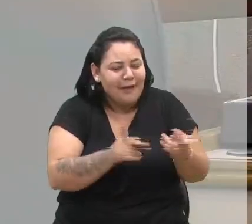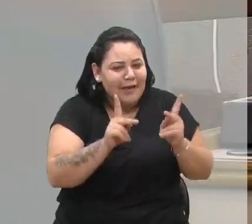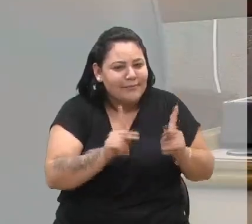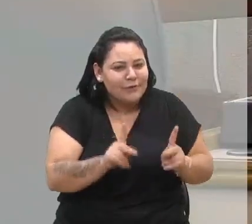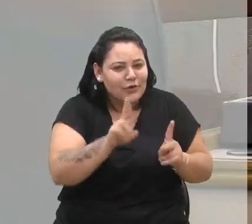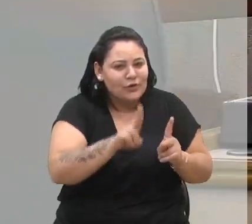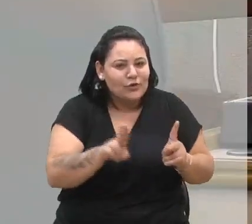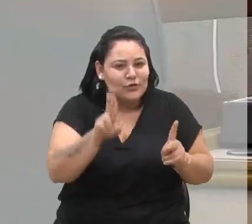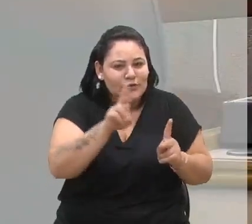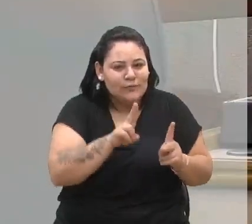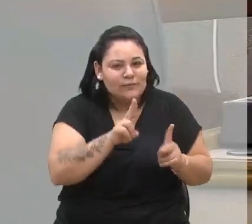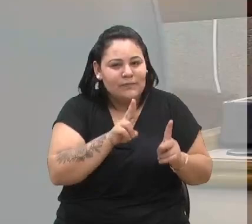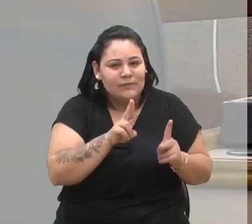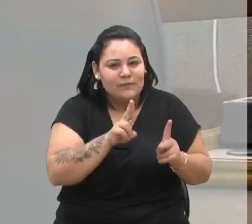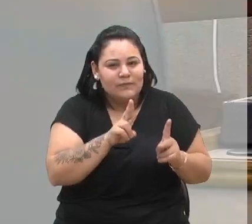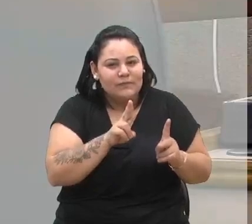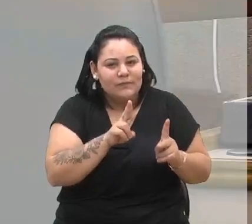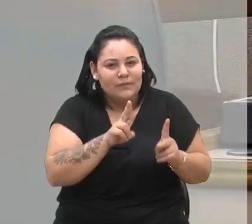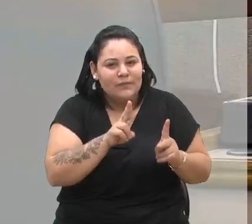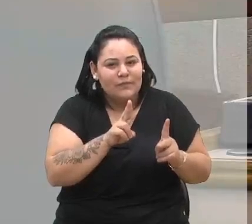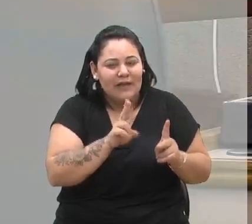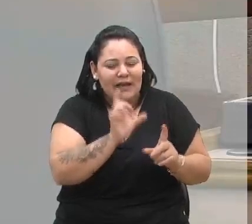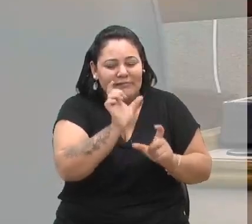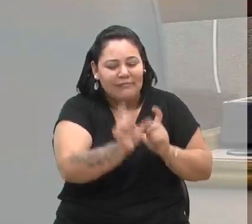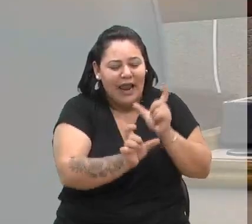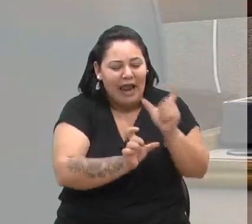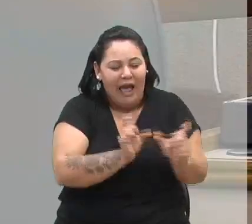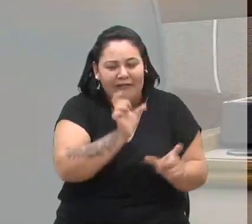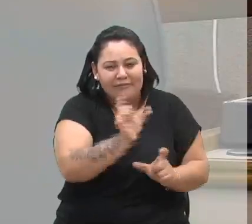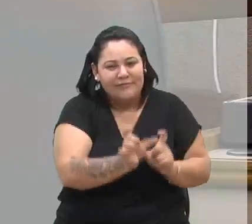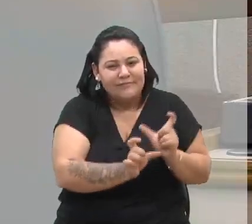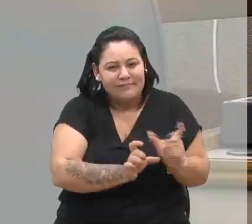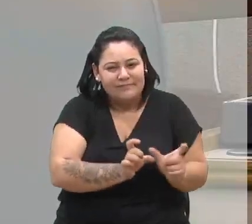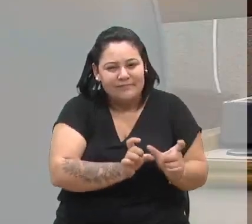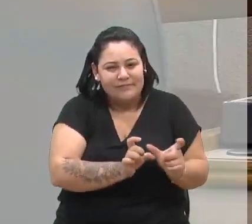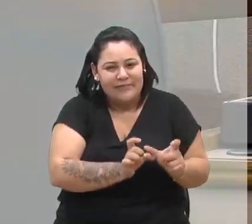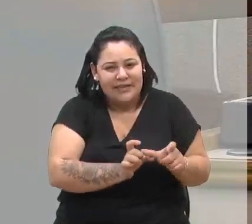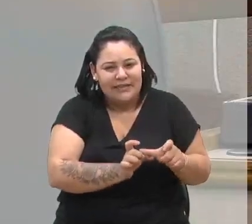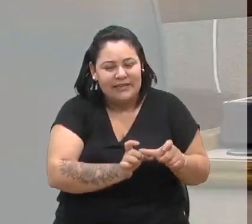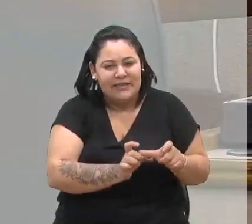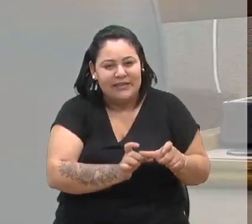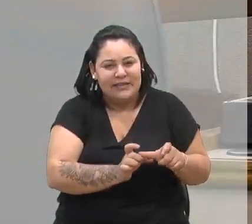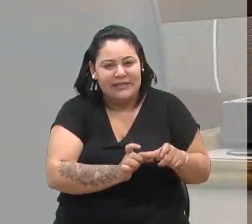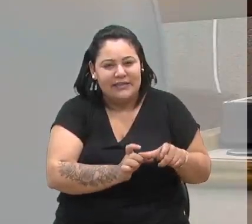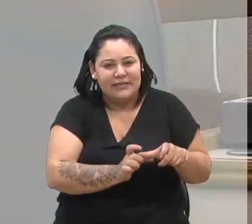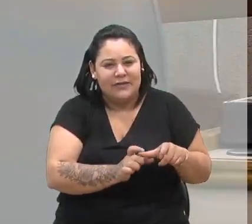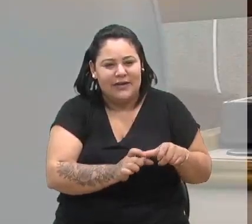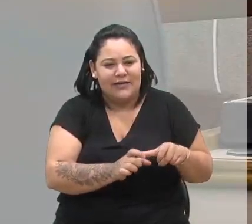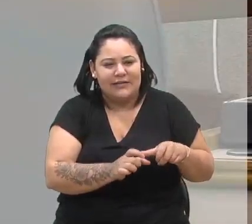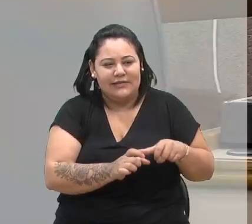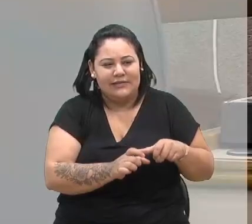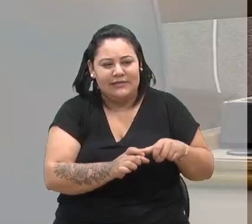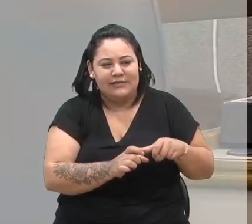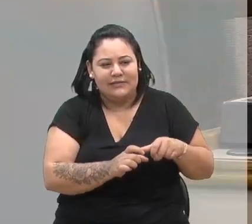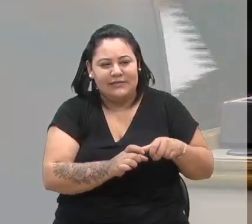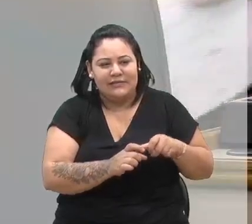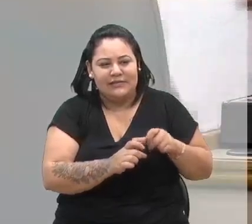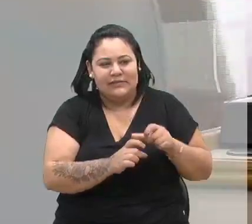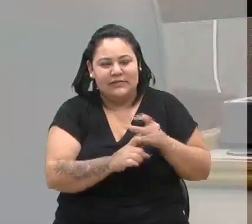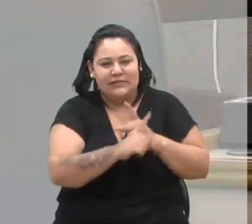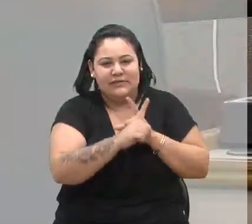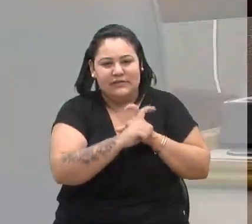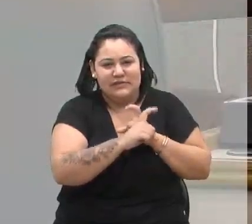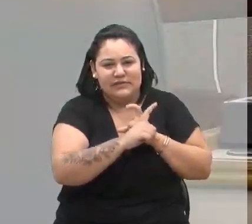termo nazista que foi usado, com a comparação que foi feita. Quando se é o líder de um país, a gente não